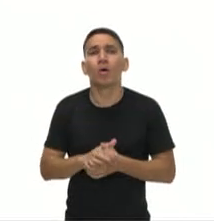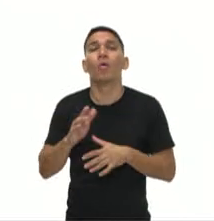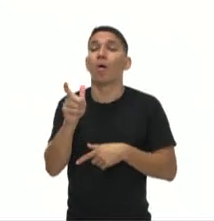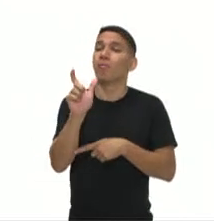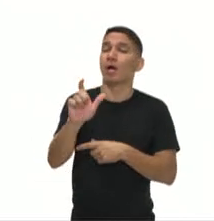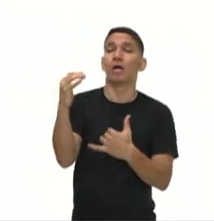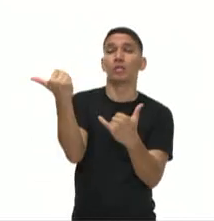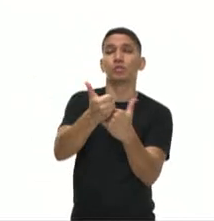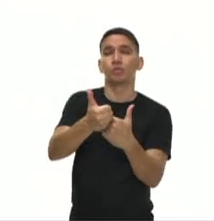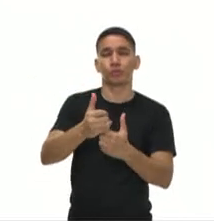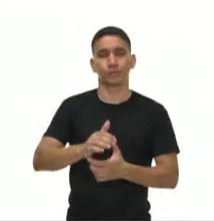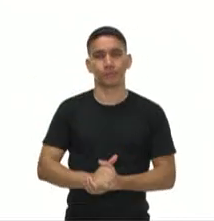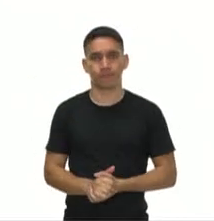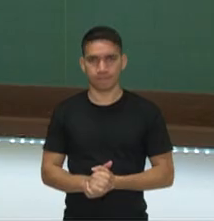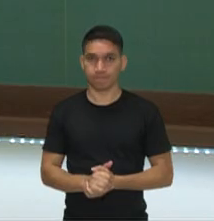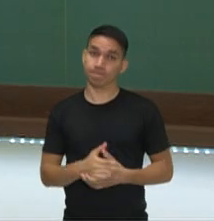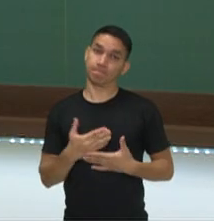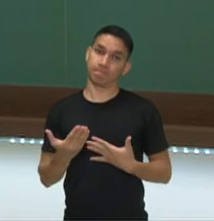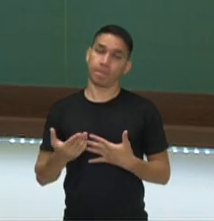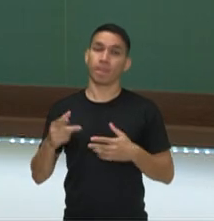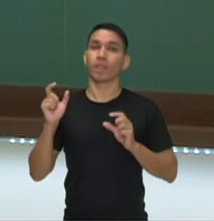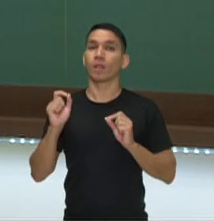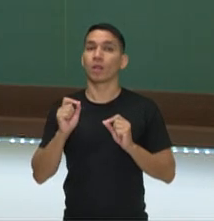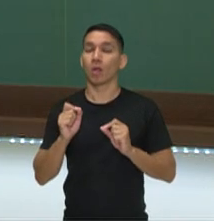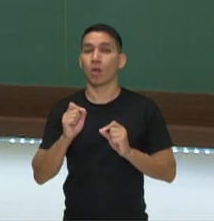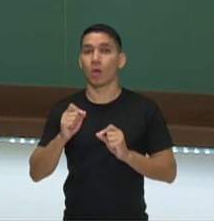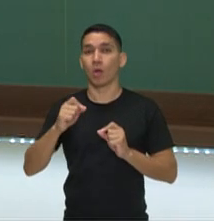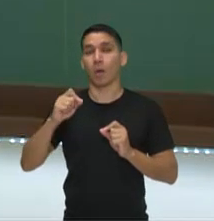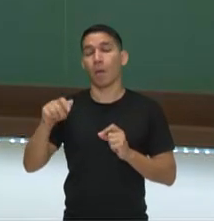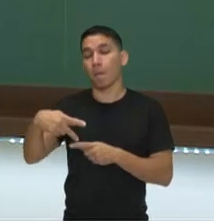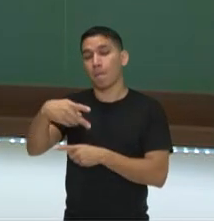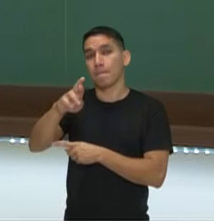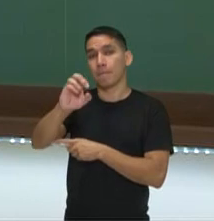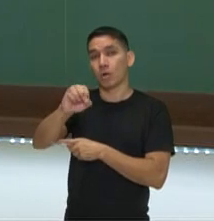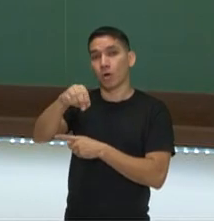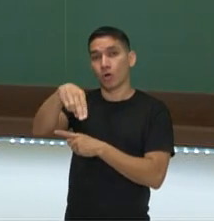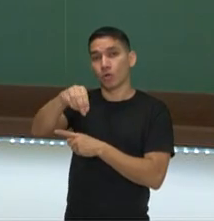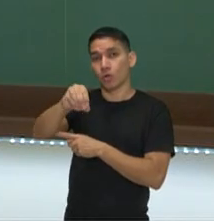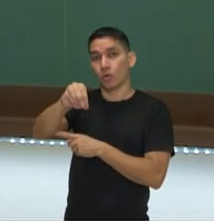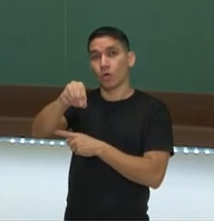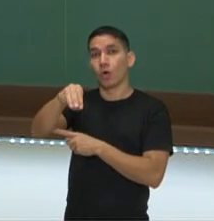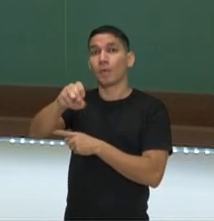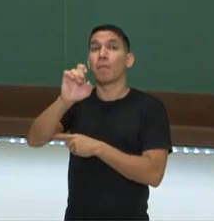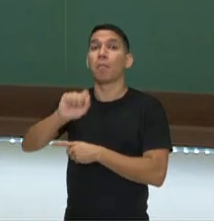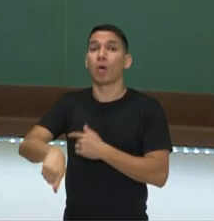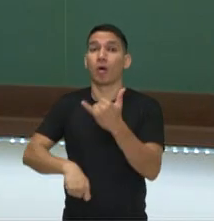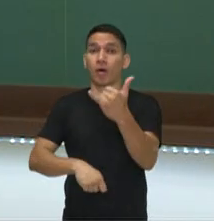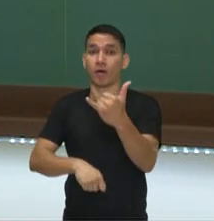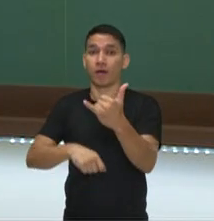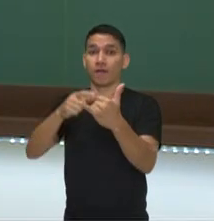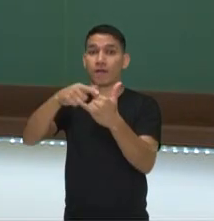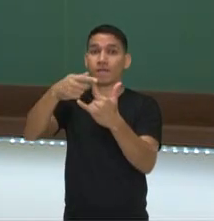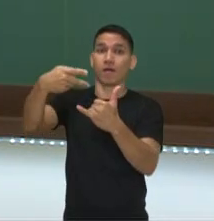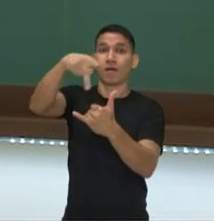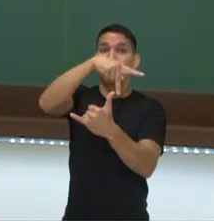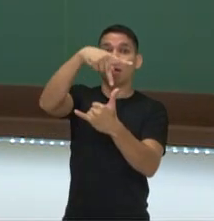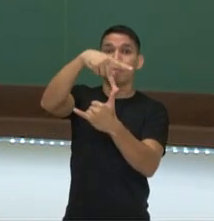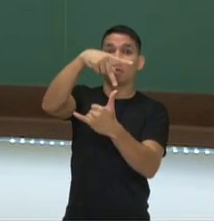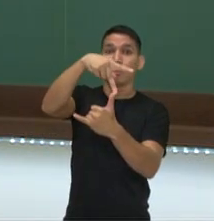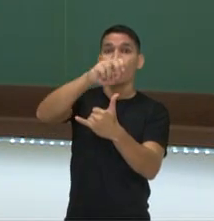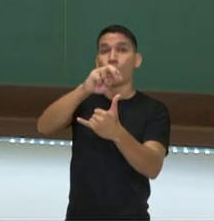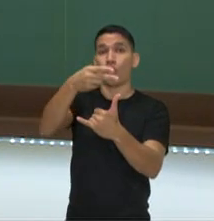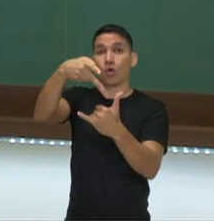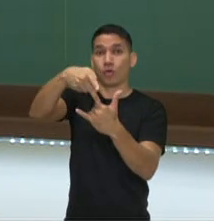ele substitui? Então, os pronomes, né, eles podem estar antes do verbo, no meio do verbo ou após o